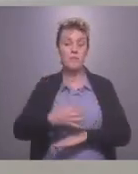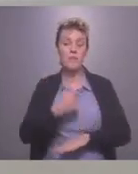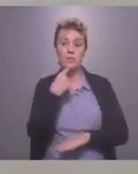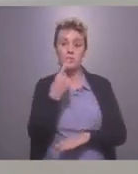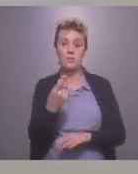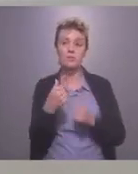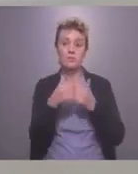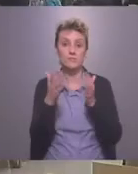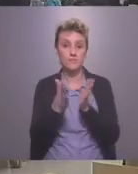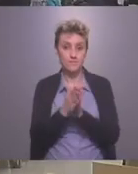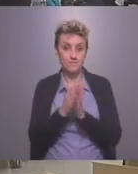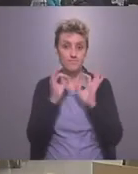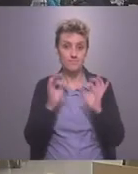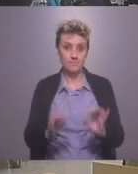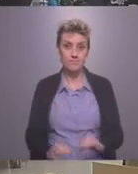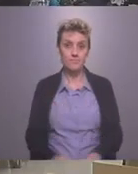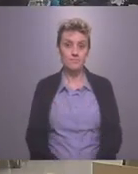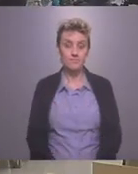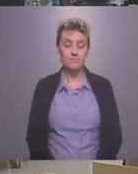em voz alta: